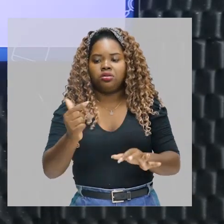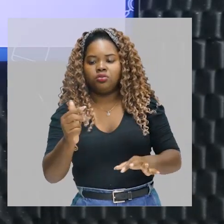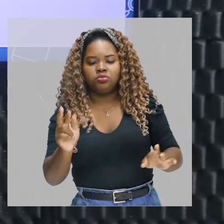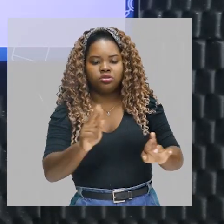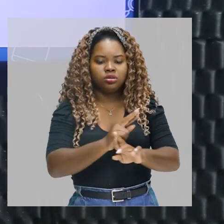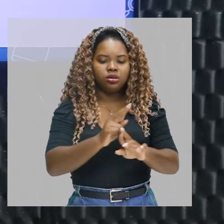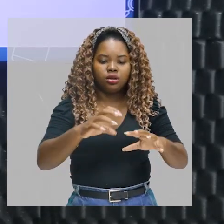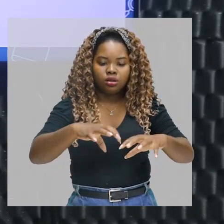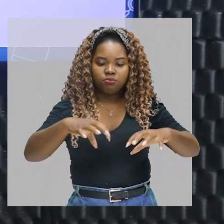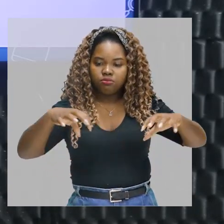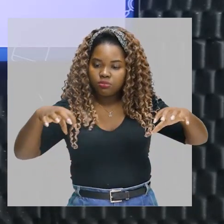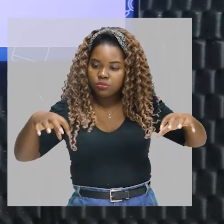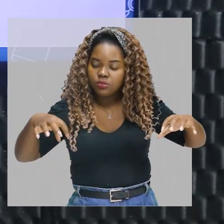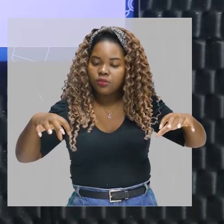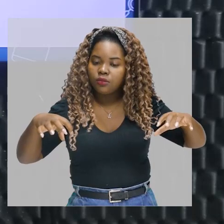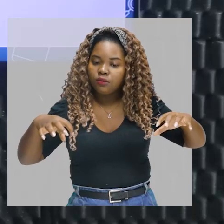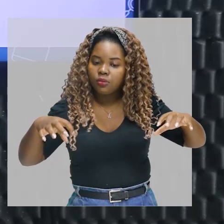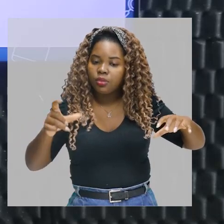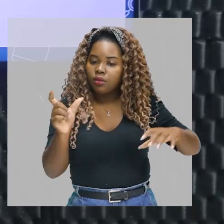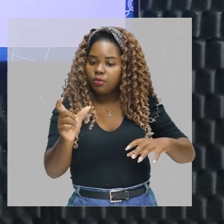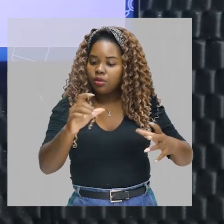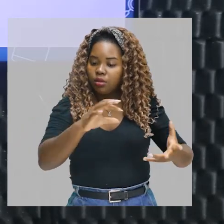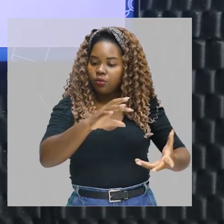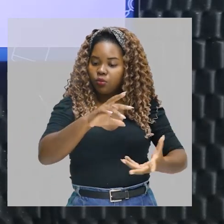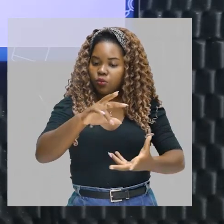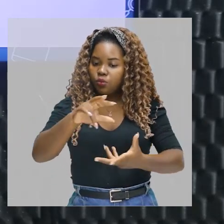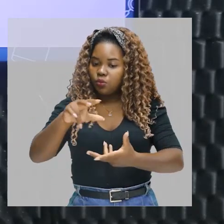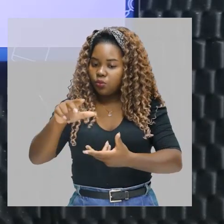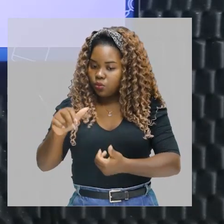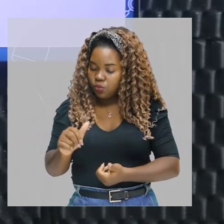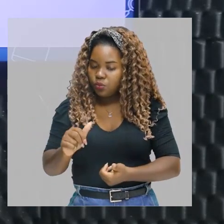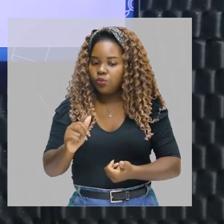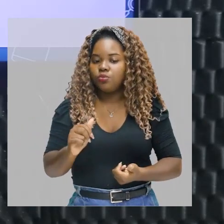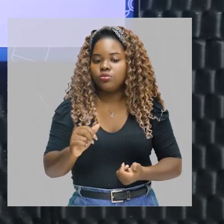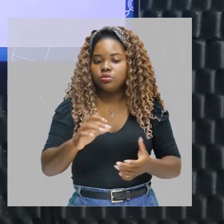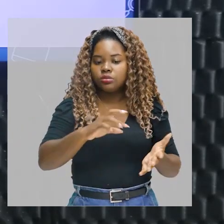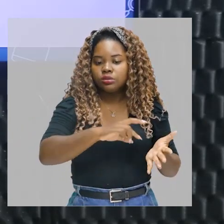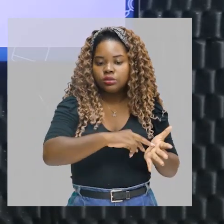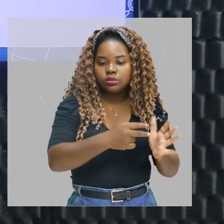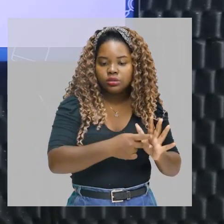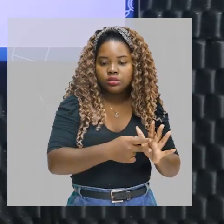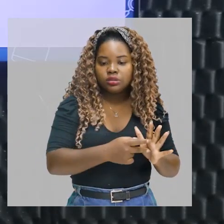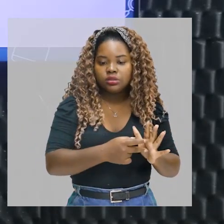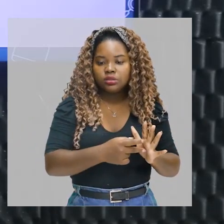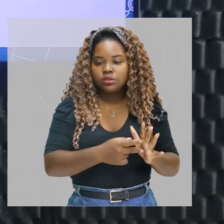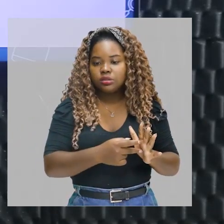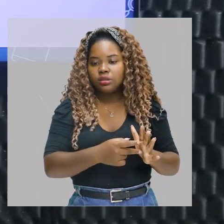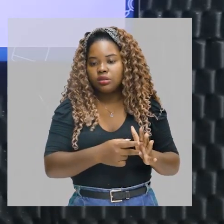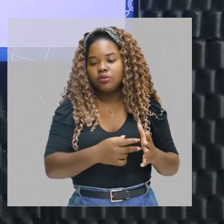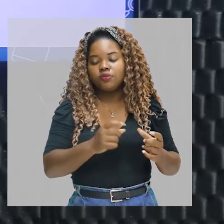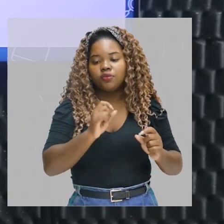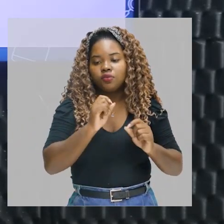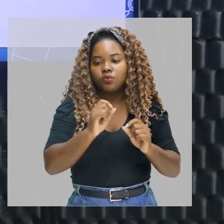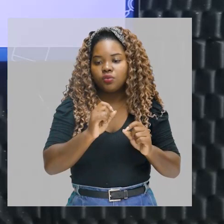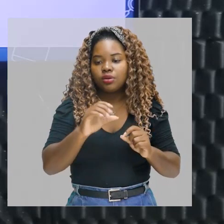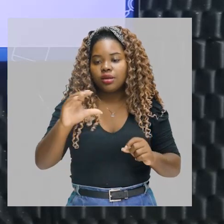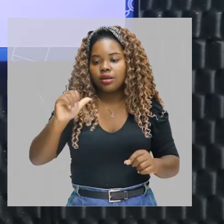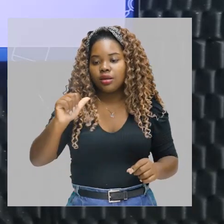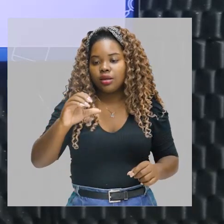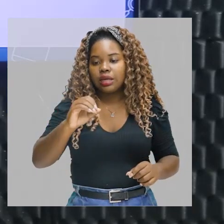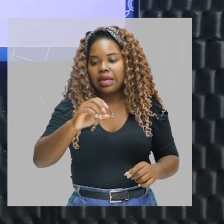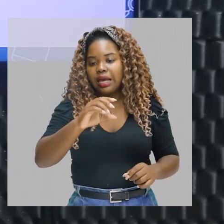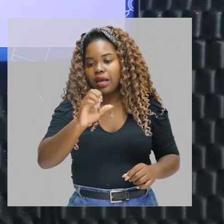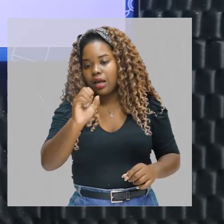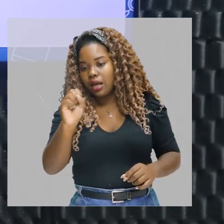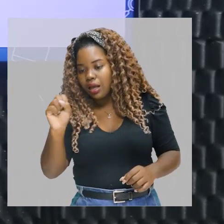certo? Então, a palavra universo significava ali um caos, ok? Significava que